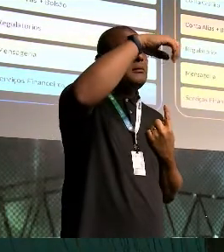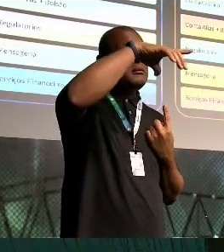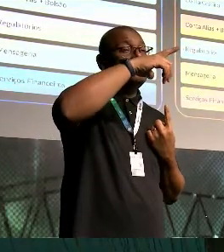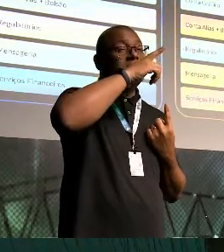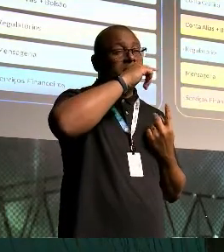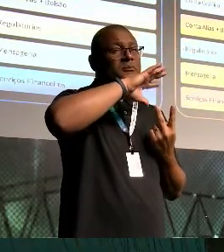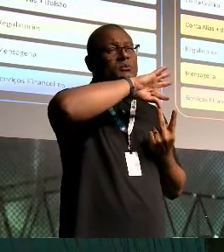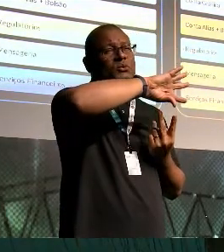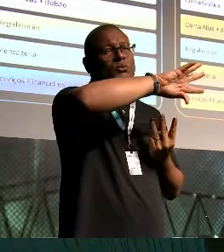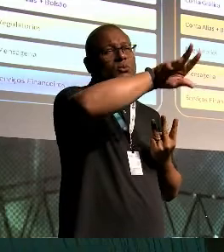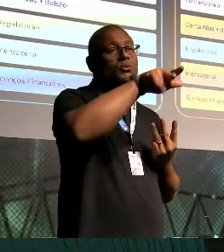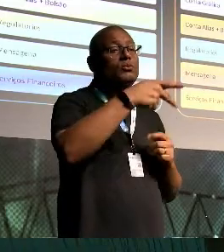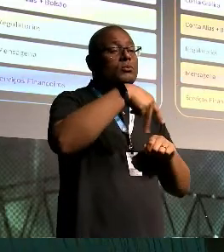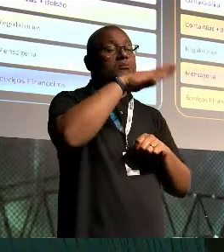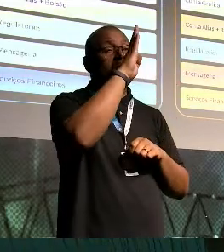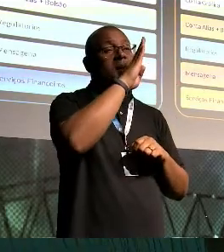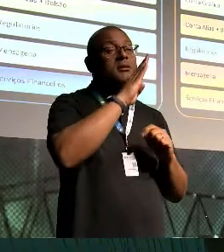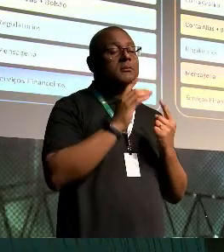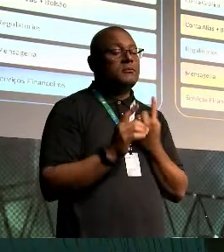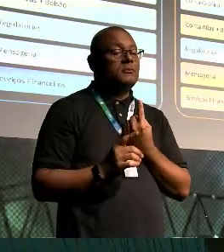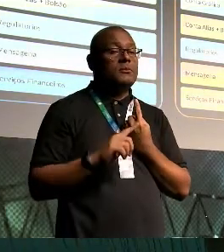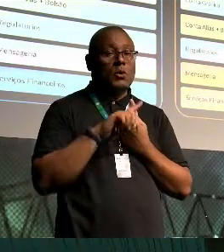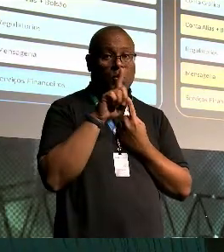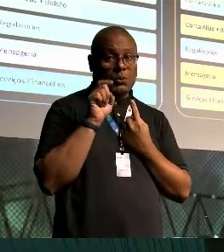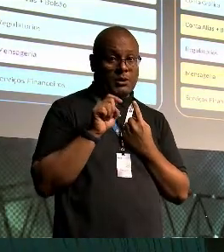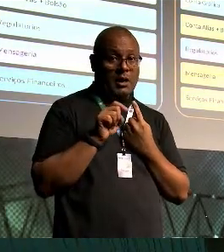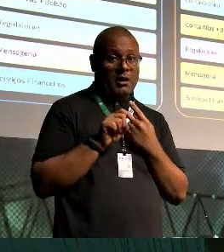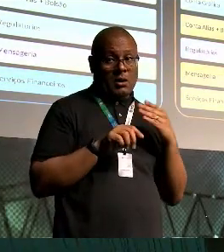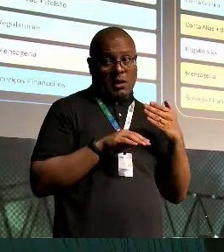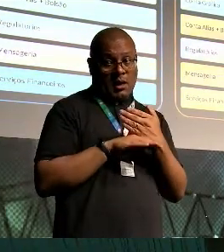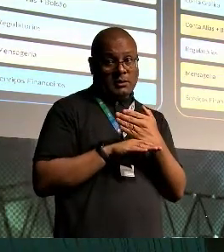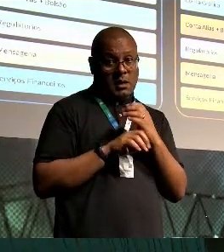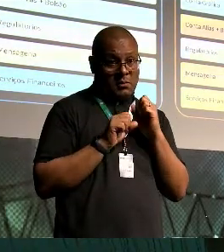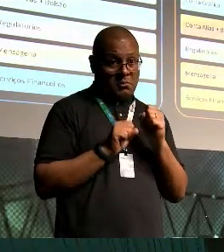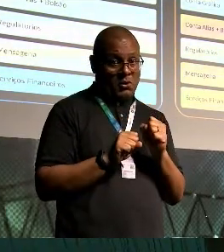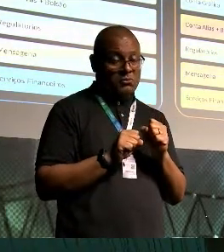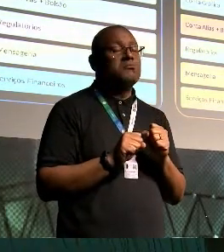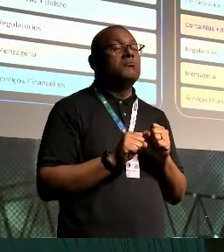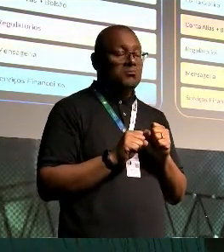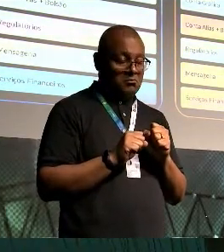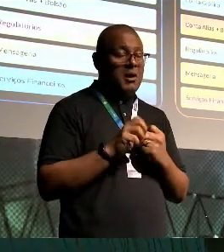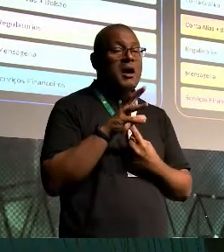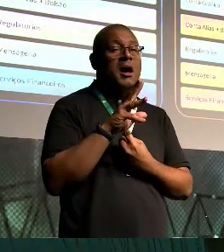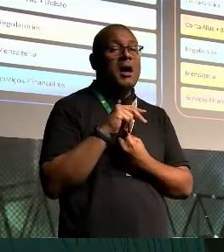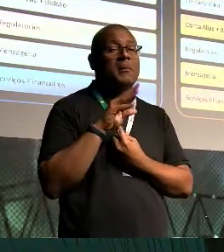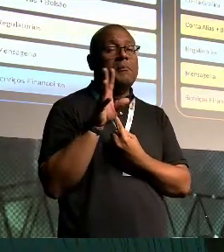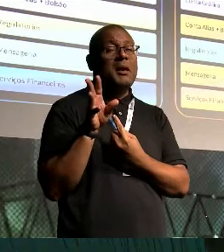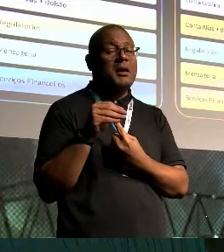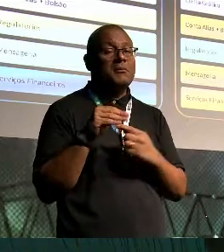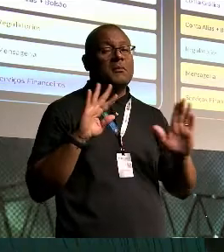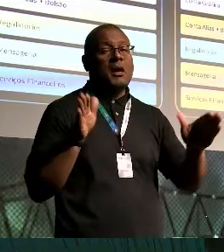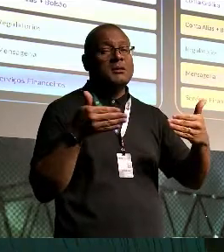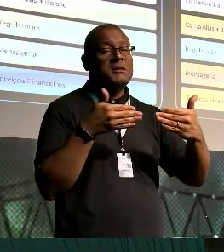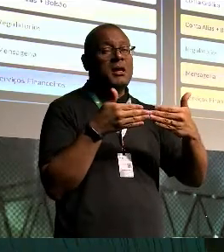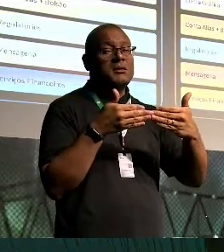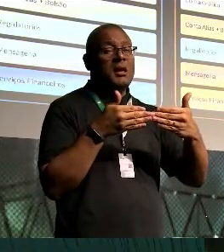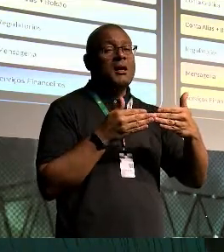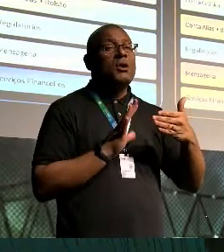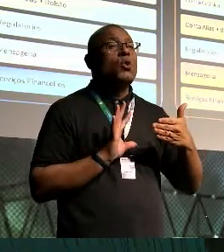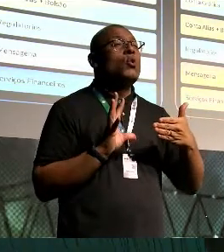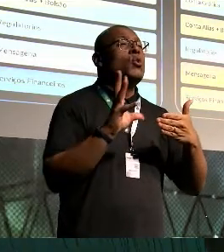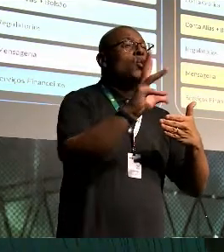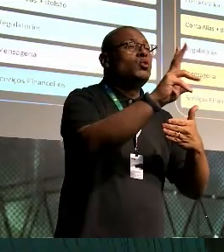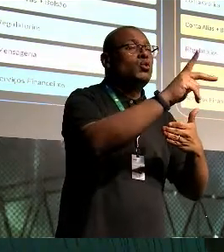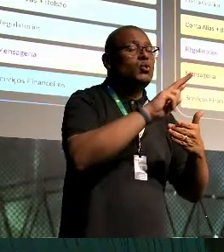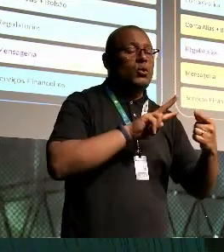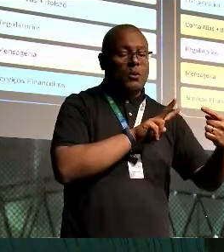em todos os estados do Brasil, ele vem ao Itaú e fala, posso consumir vocês? Sim, esse aqui é o nosso modelo on-demand. A gente tem um modelo